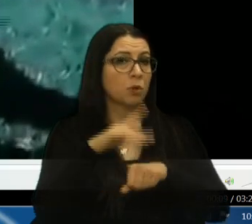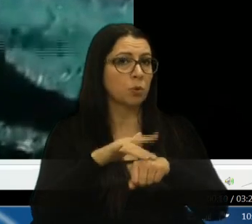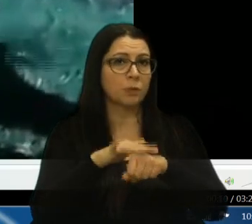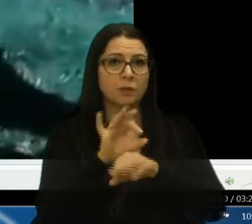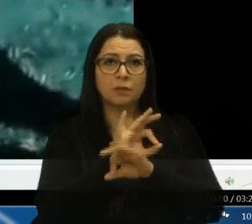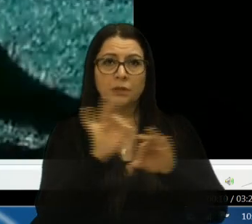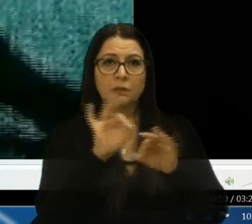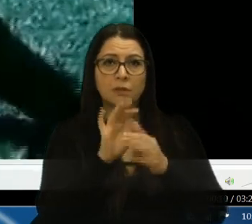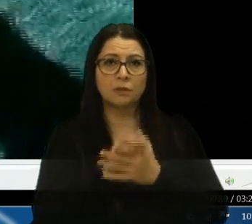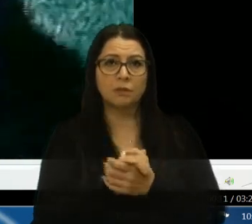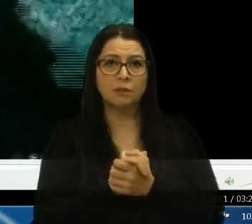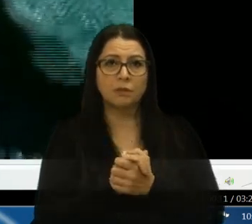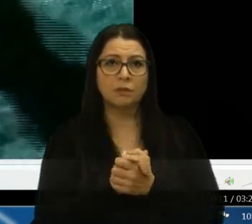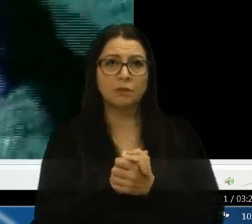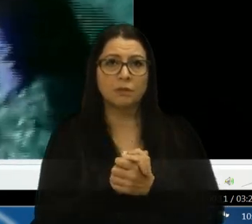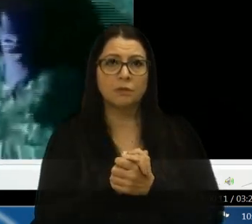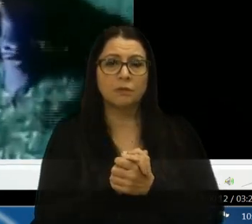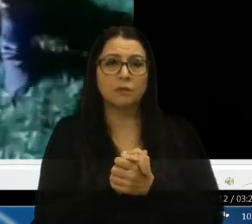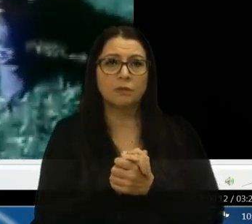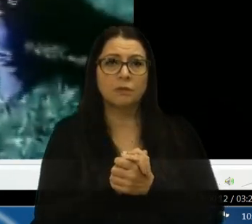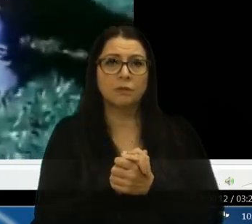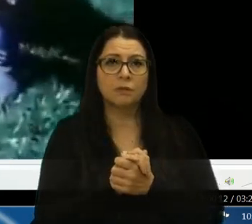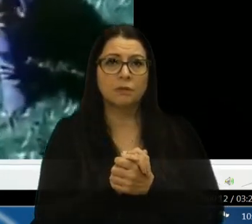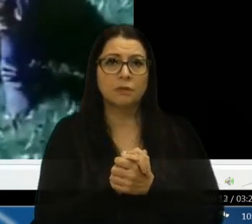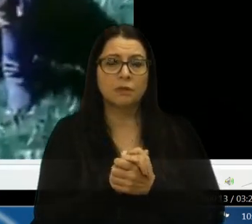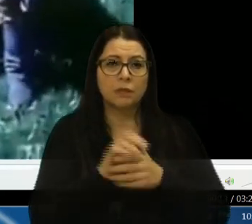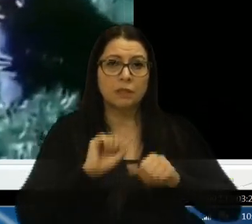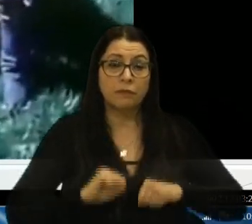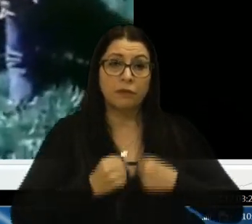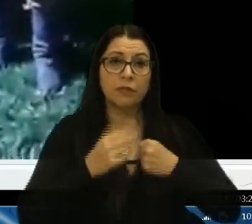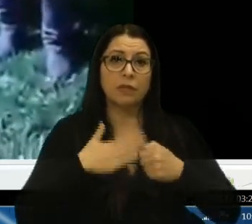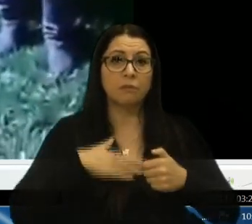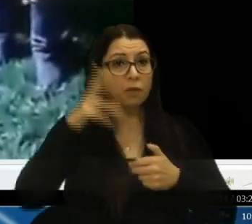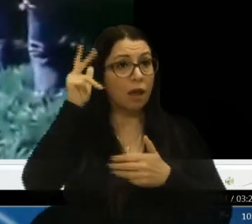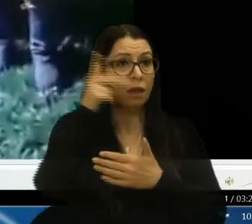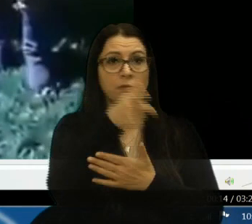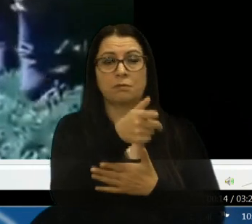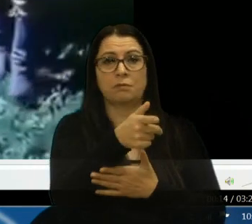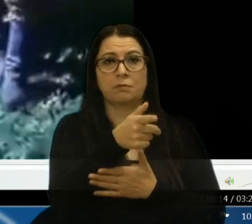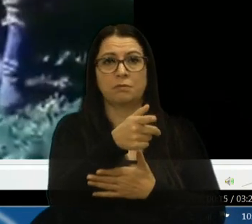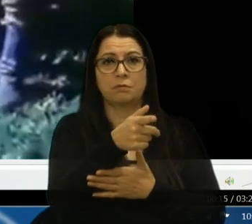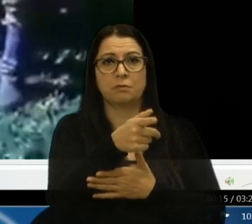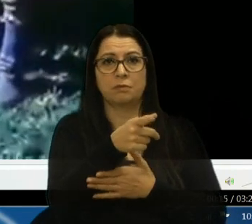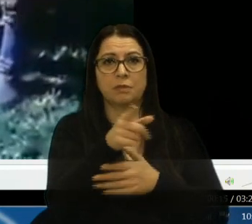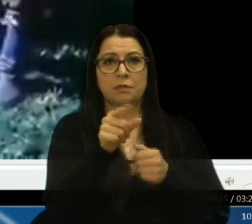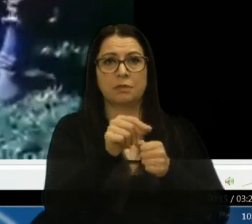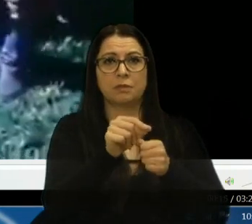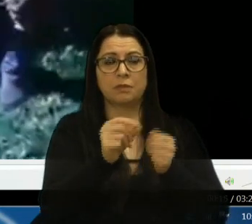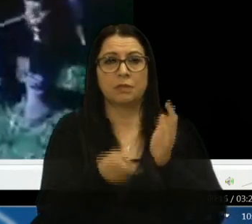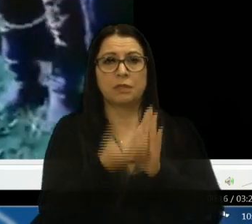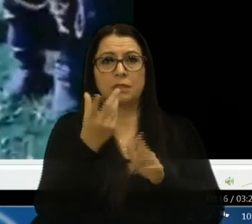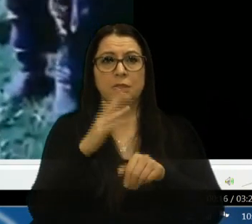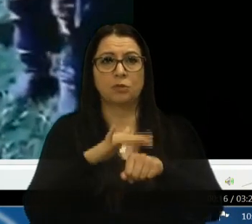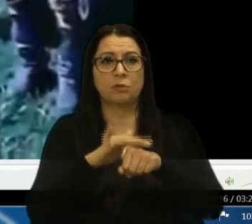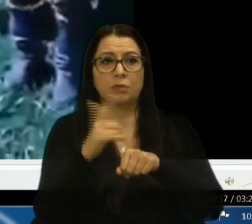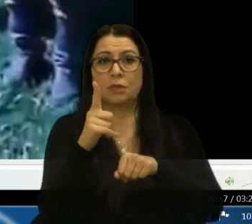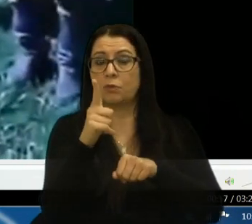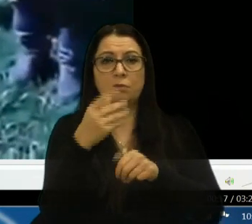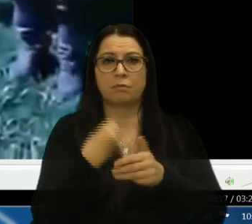nenhuma. Só quero defender minha égua. Cria essas doenças que não